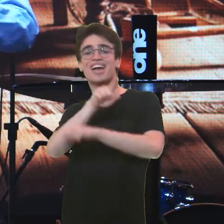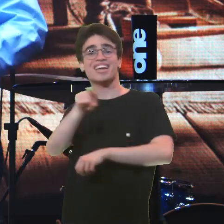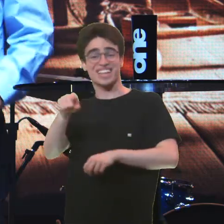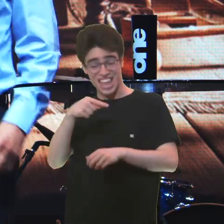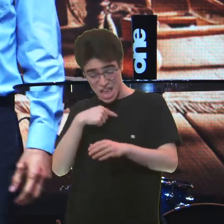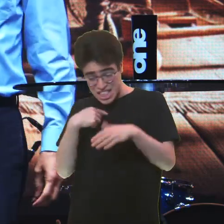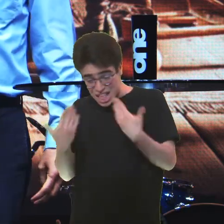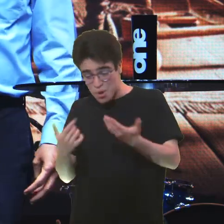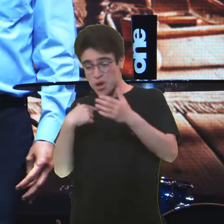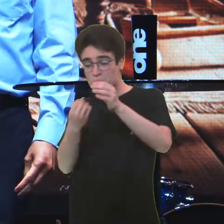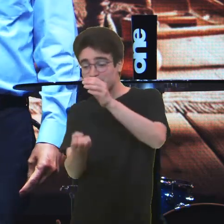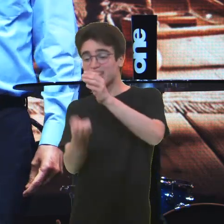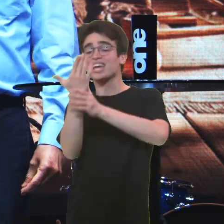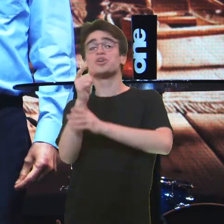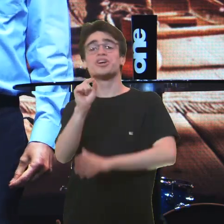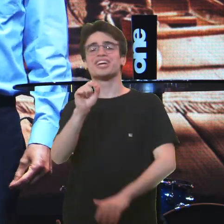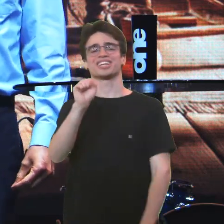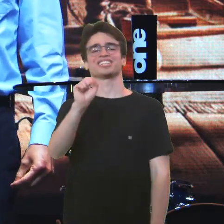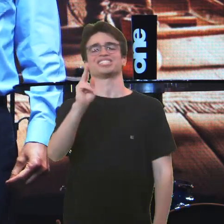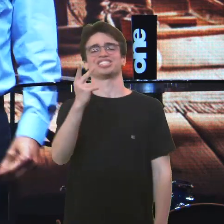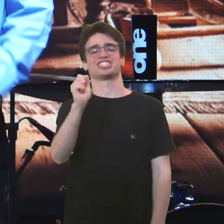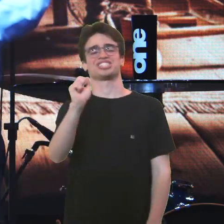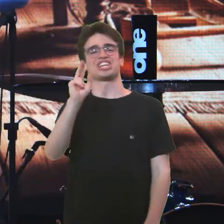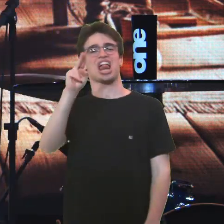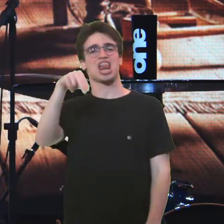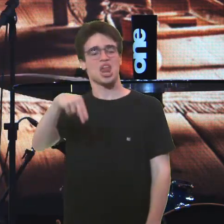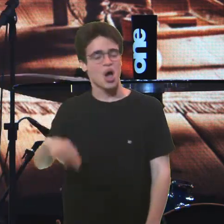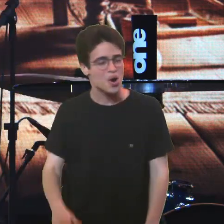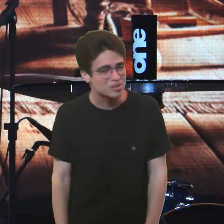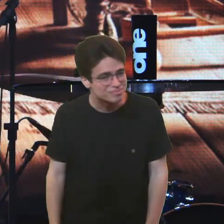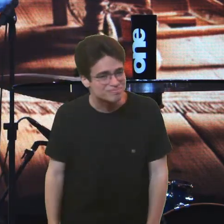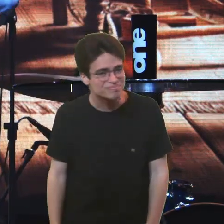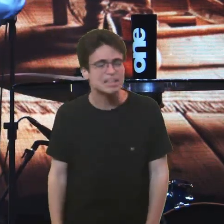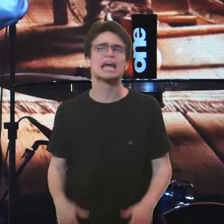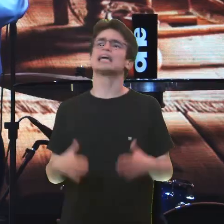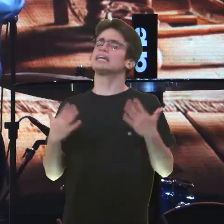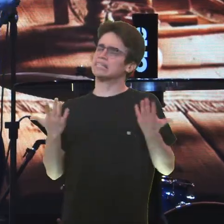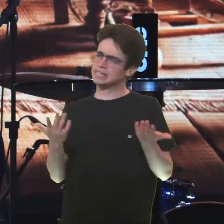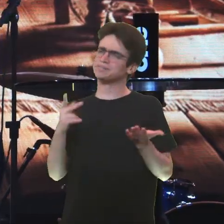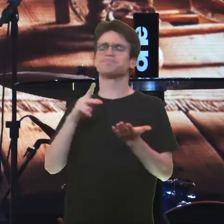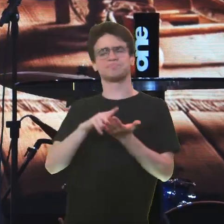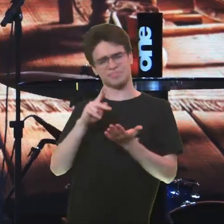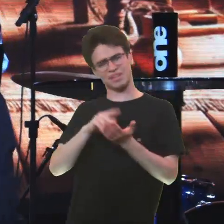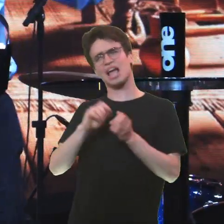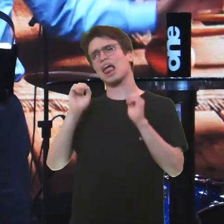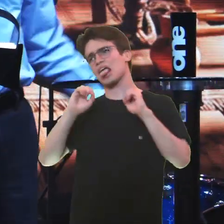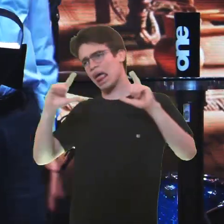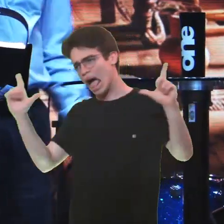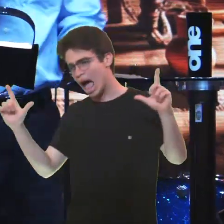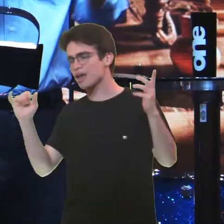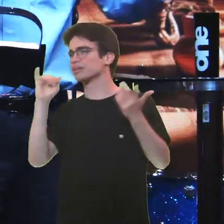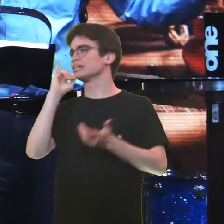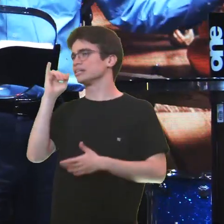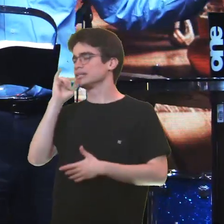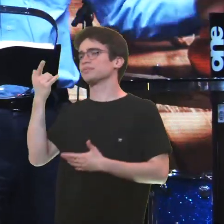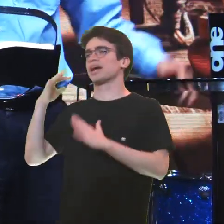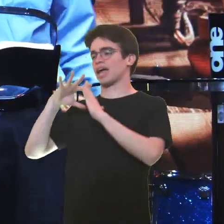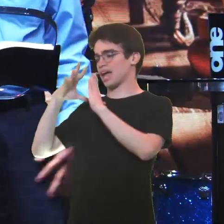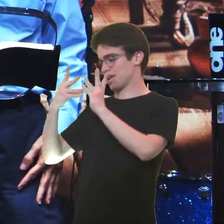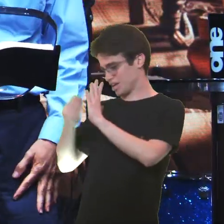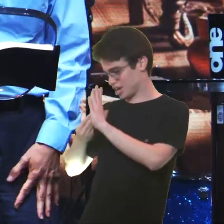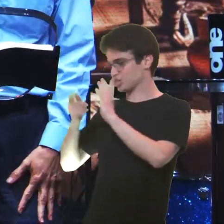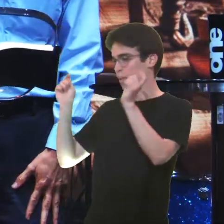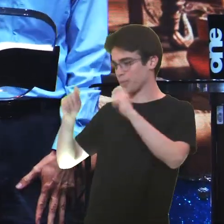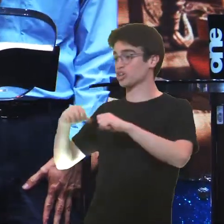Vocês estão estabelecendo shalom na cidade. Claro, la iglesia no puede construir todas las iglesias, todas las escuelas